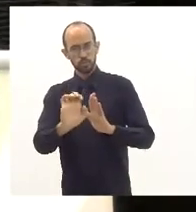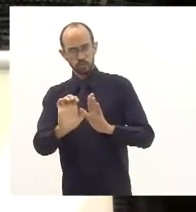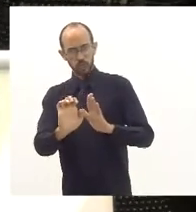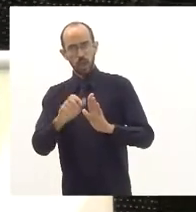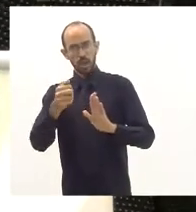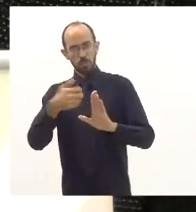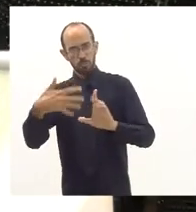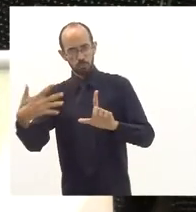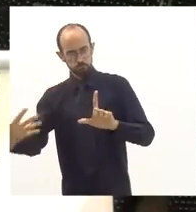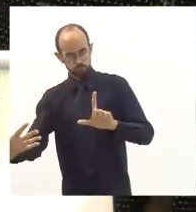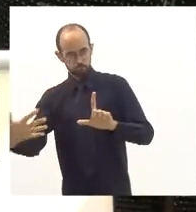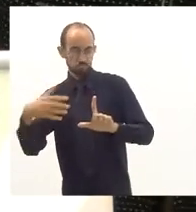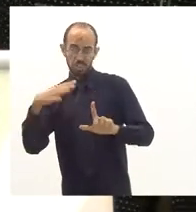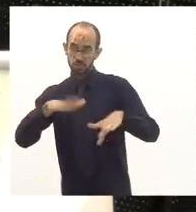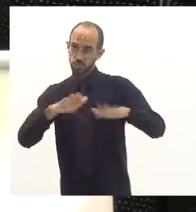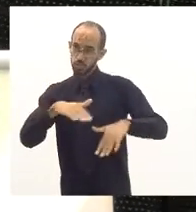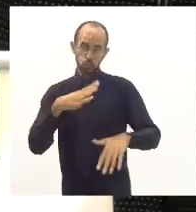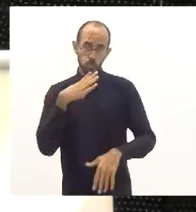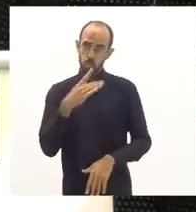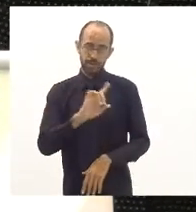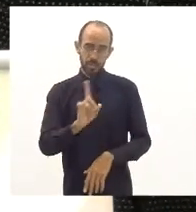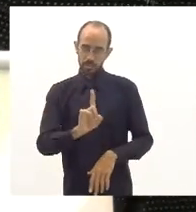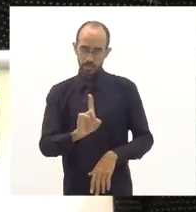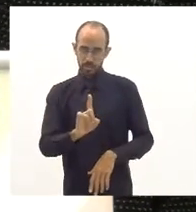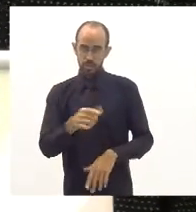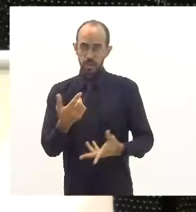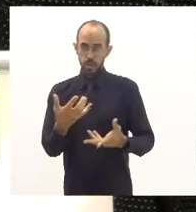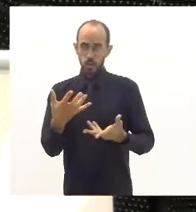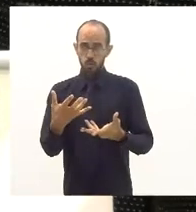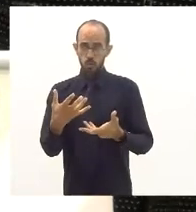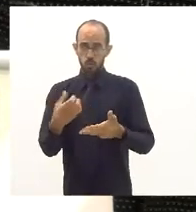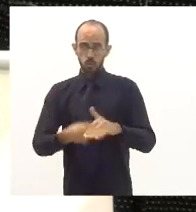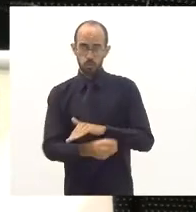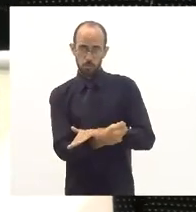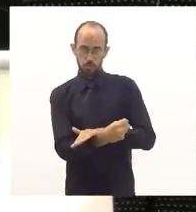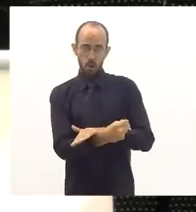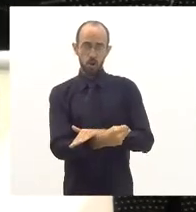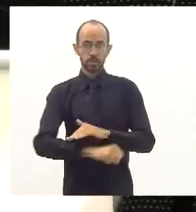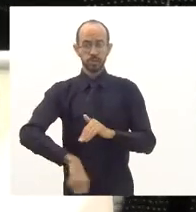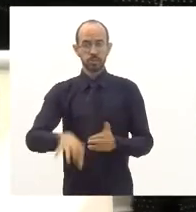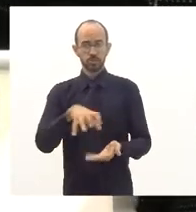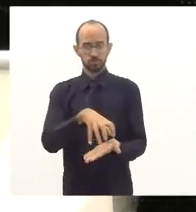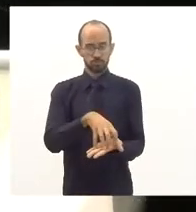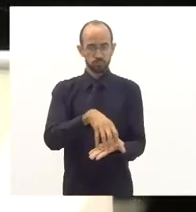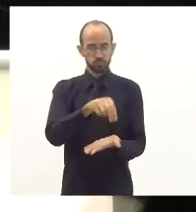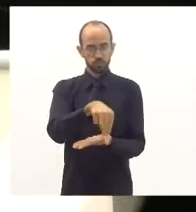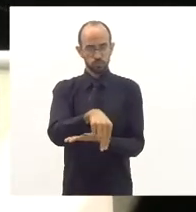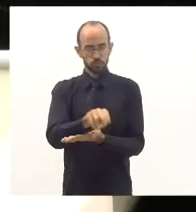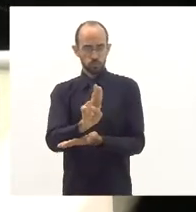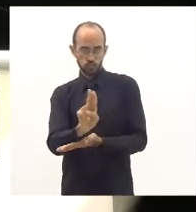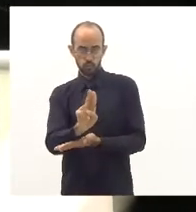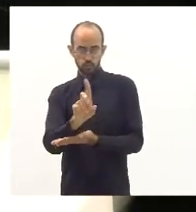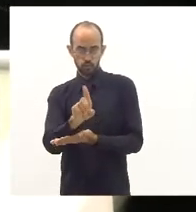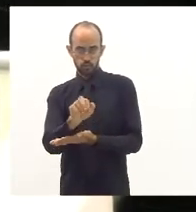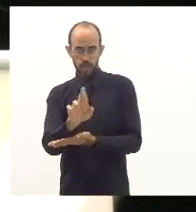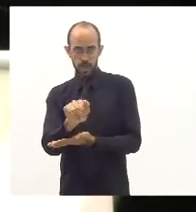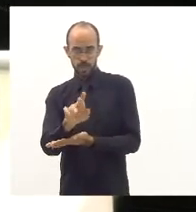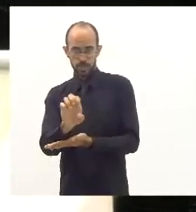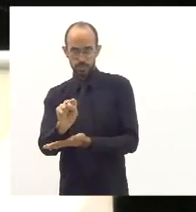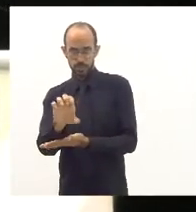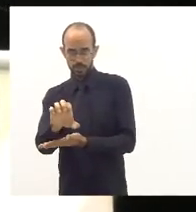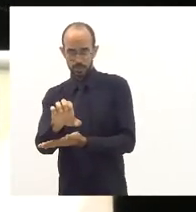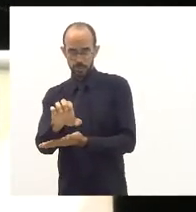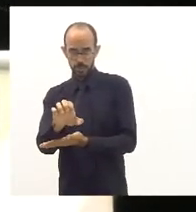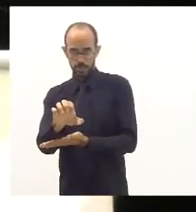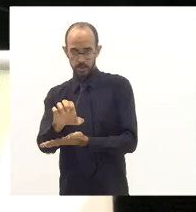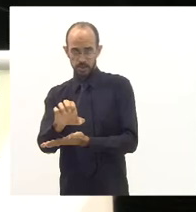não conhecem. Eu assumi a coordenação do Nudiverses há pouco tempo, foi em agosto do ano passado, e de lá para cá eu vou resumir aqui